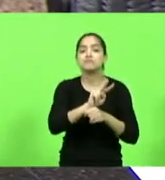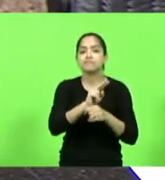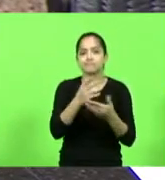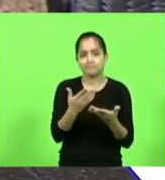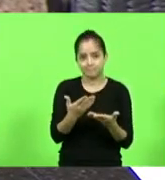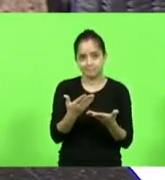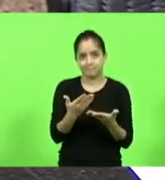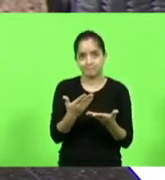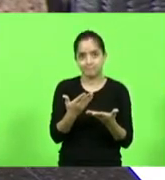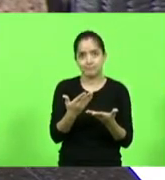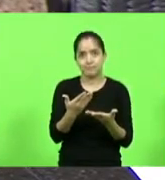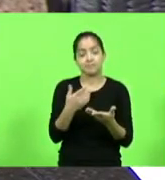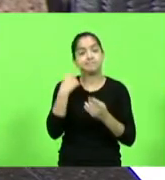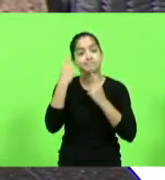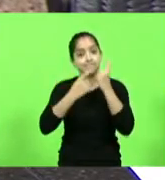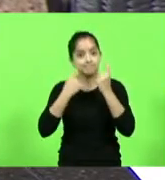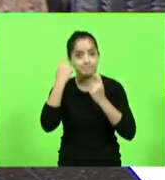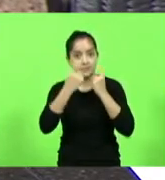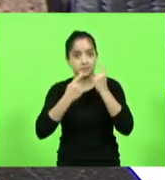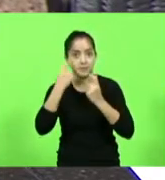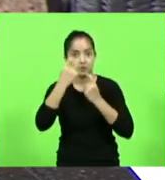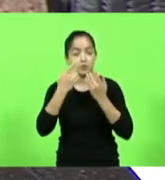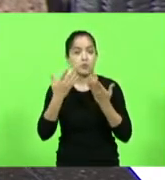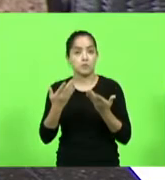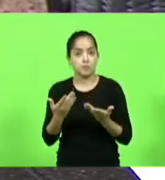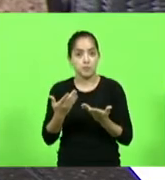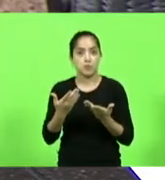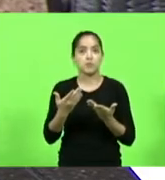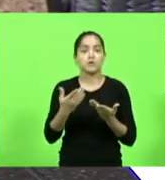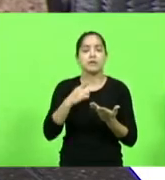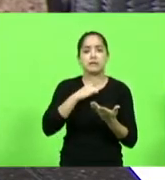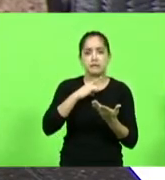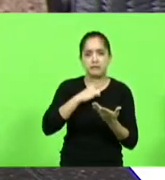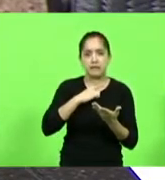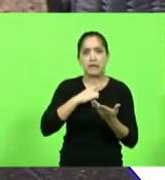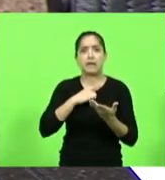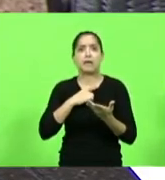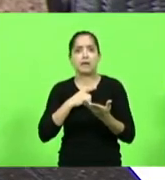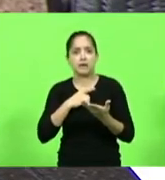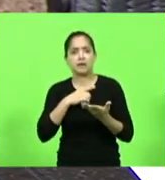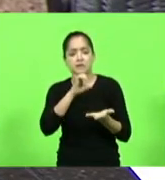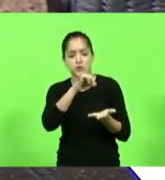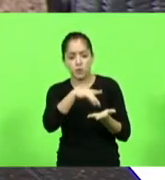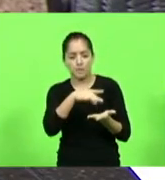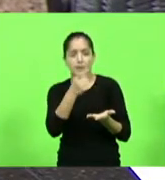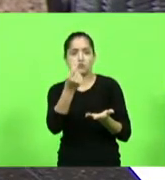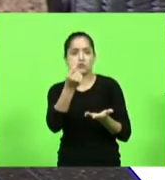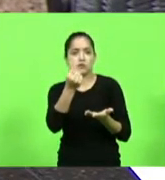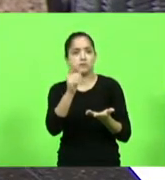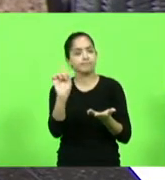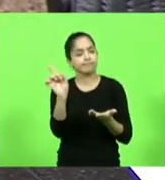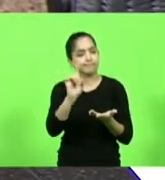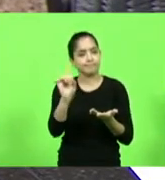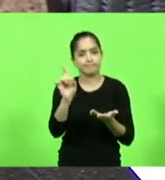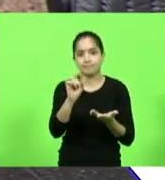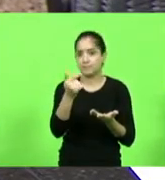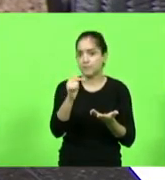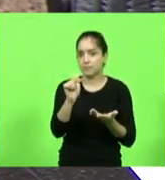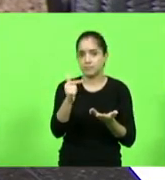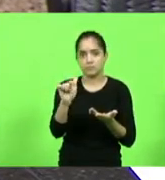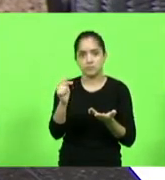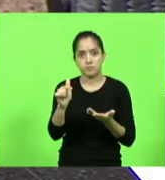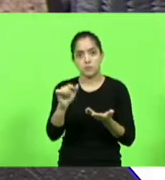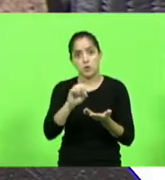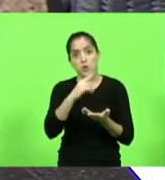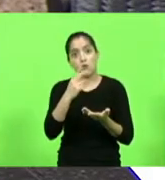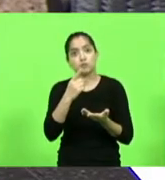Me preocupa muito essa narrativa de que nós temos, está sobrando dinheiro. Não está. Quem fala isso ou não conhece